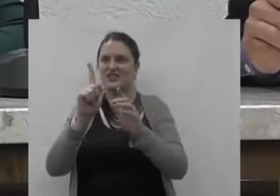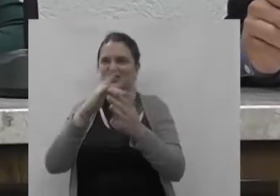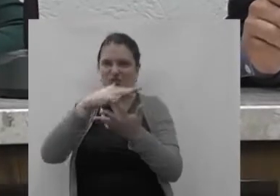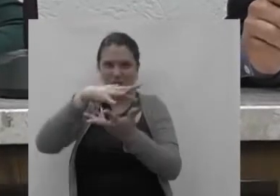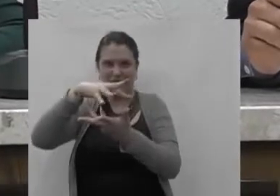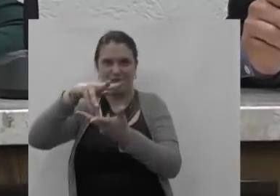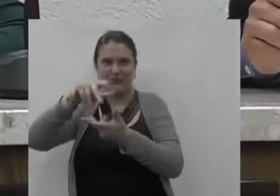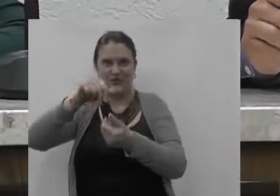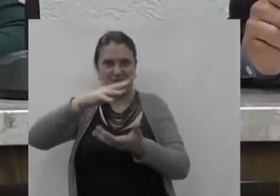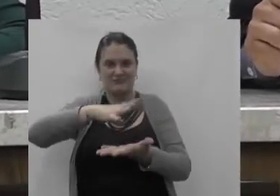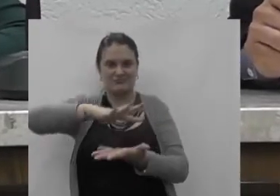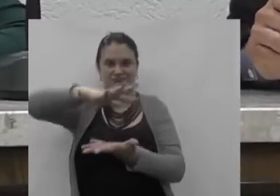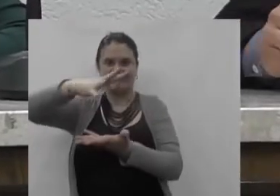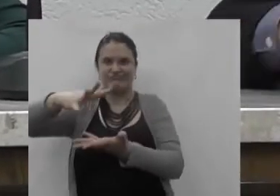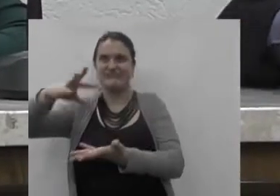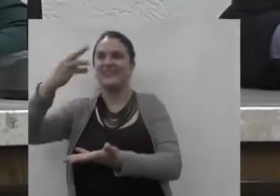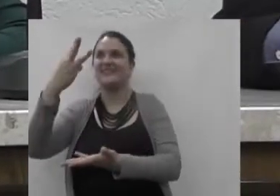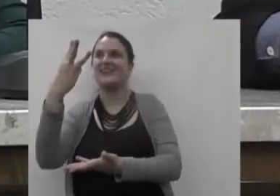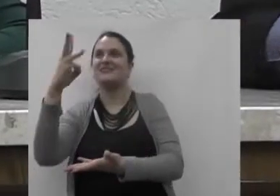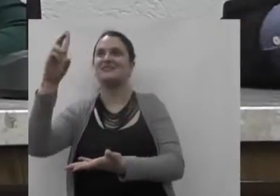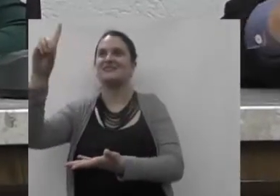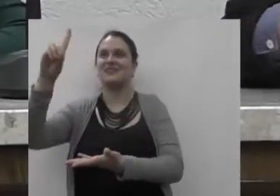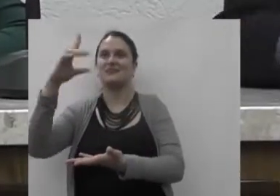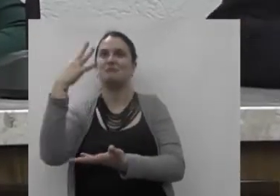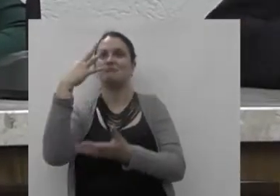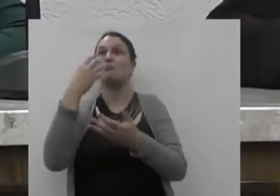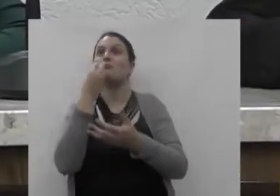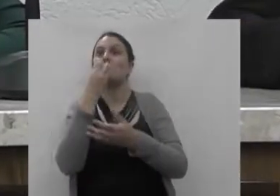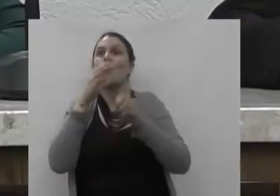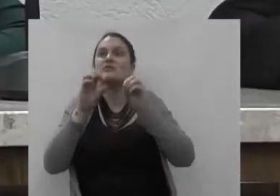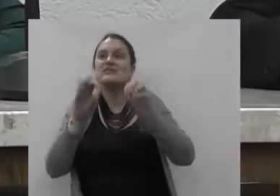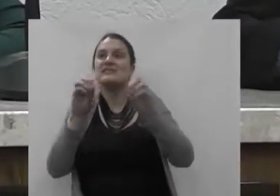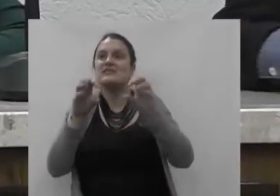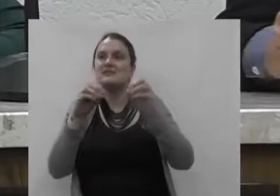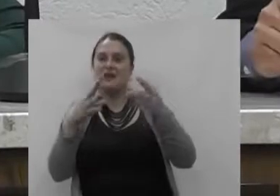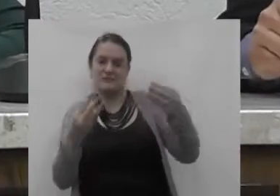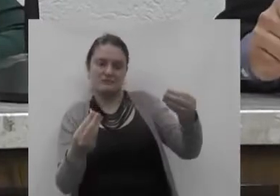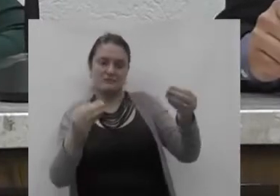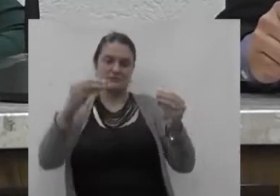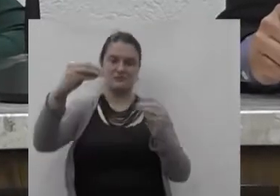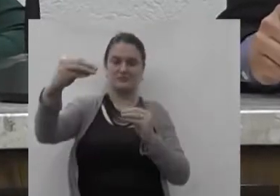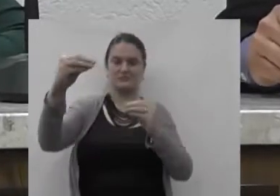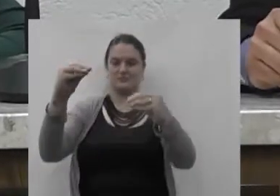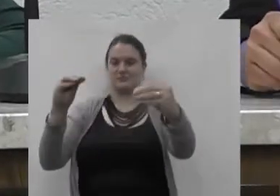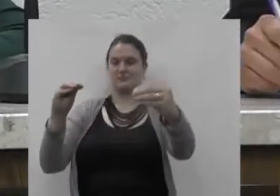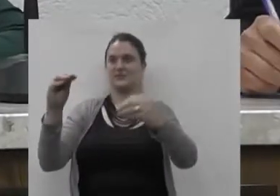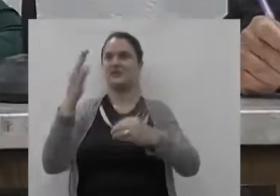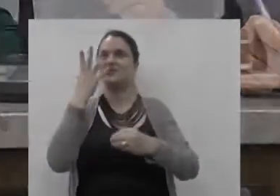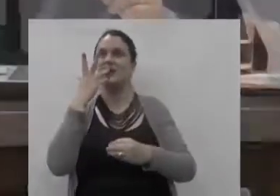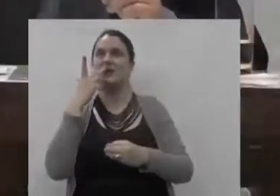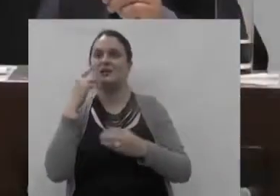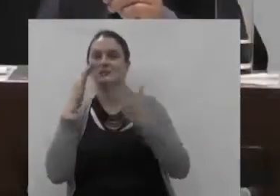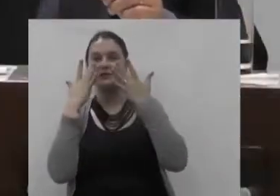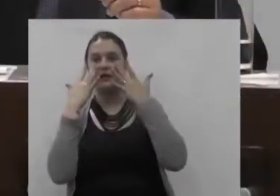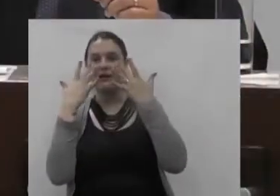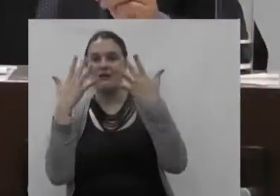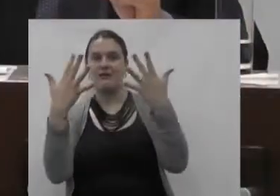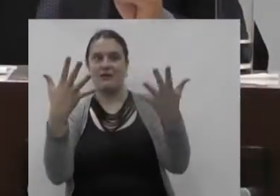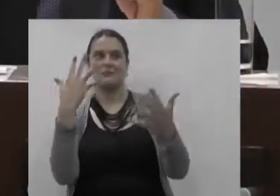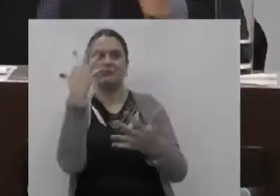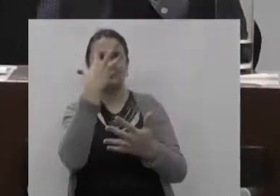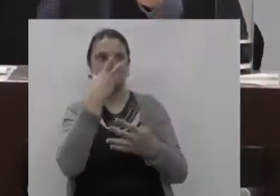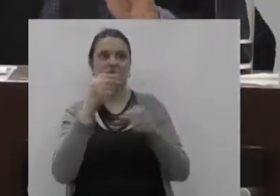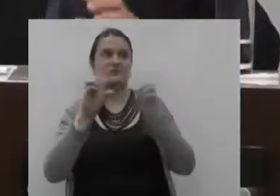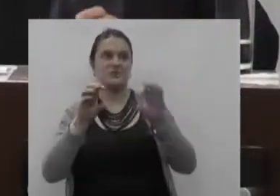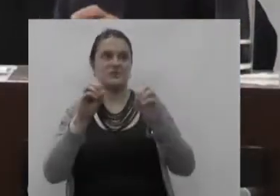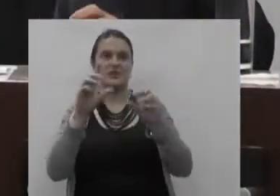será de grande valia como ferramenta de ensino pedagógico para as nossas crianças. Em